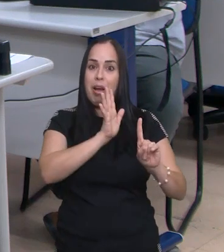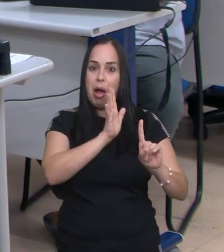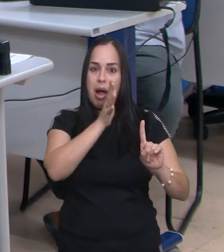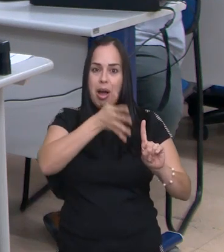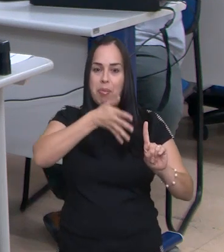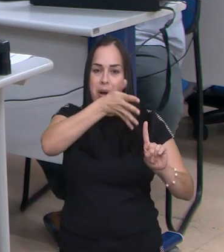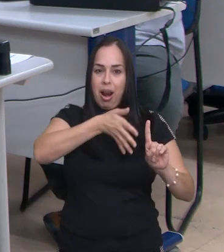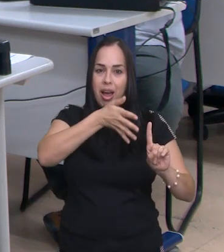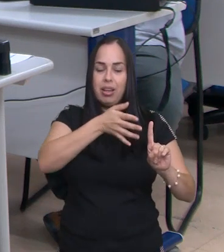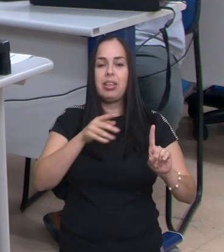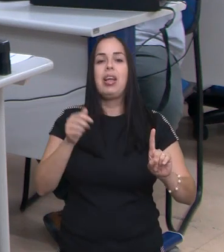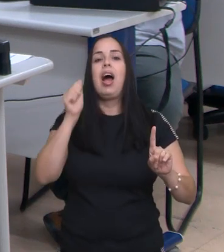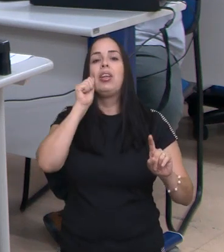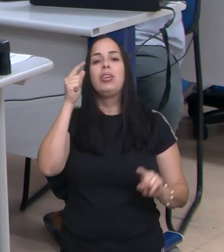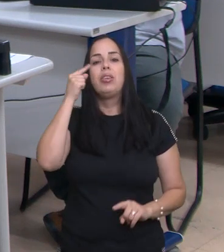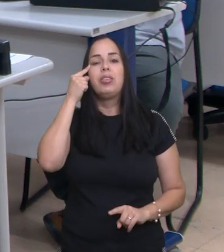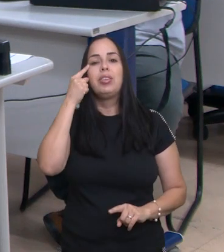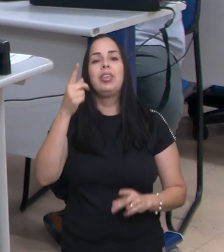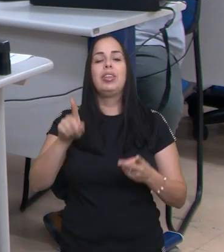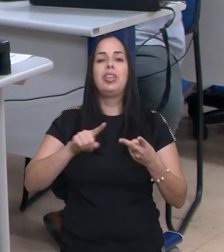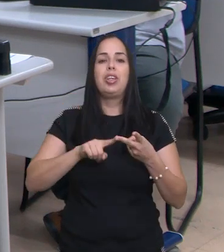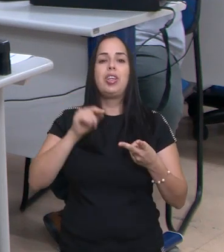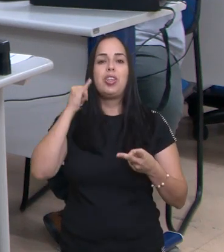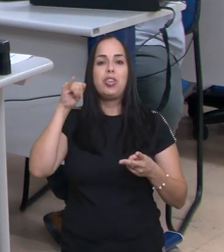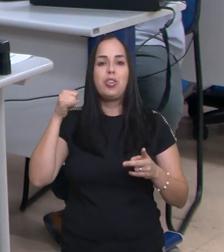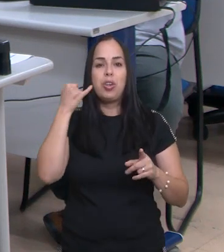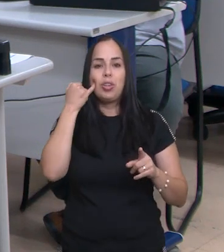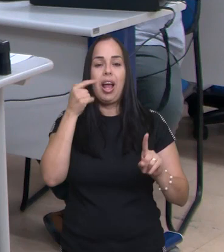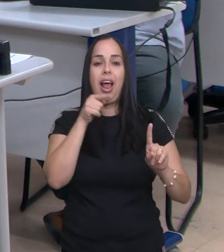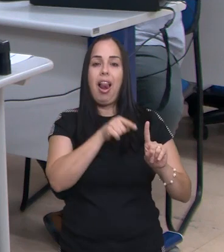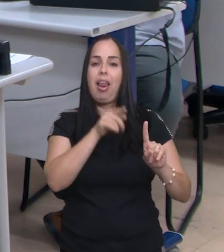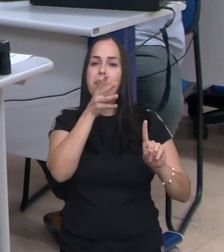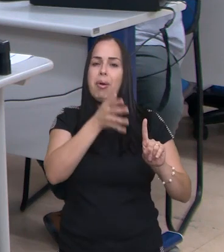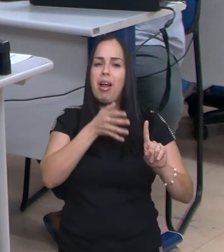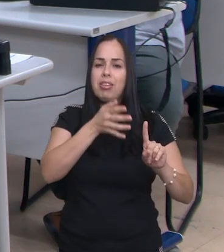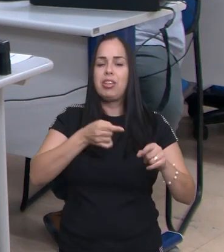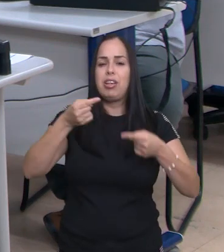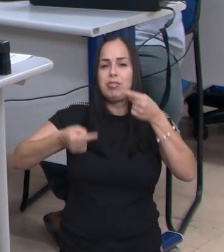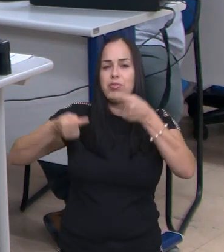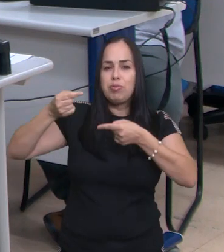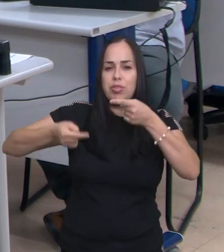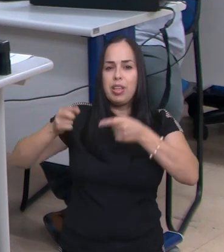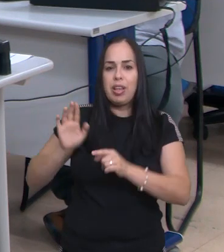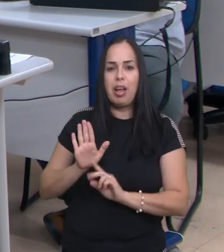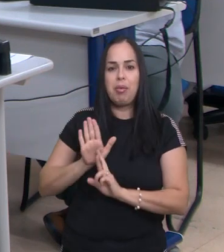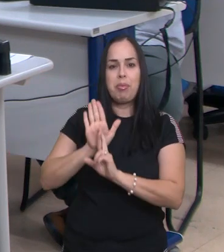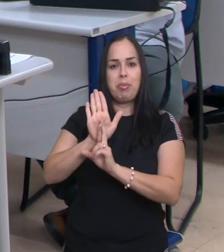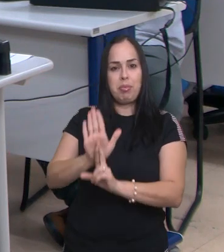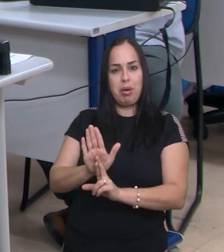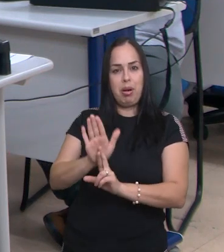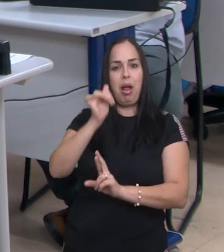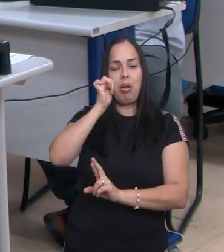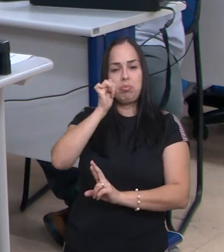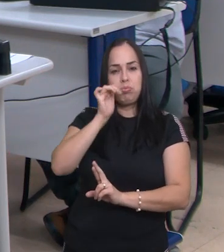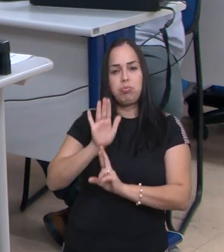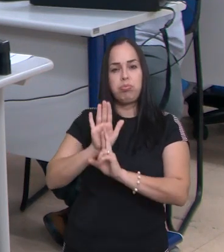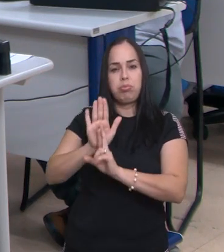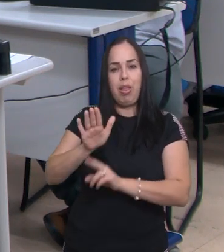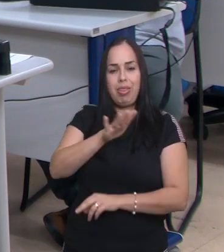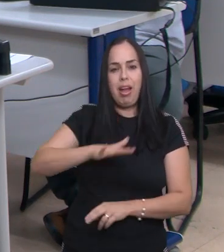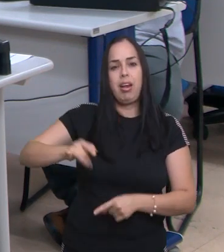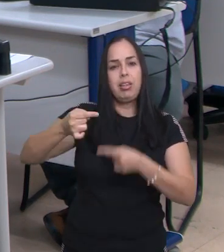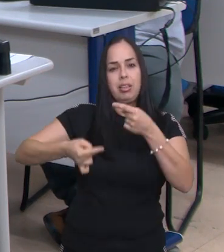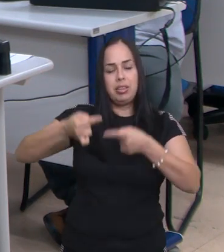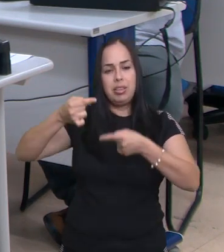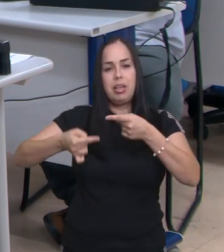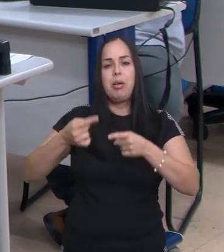das vereadoras Amélia Naomi, Dulce Rita e Juliana Fraga, ela promoveu uma palestra para discutir a representatividade da mulher na política